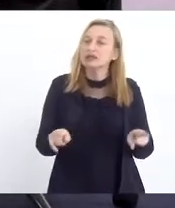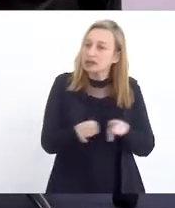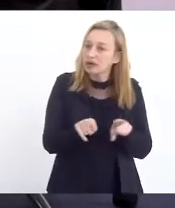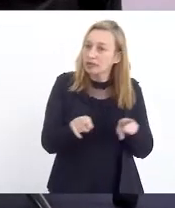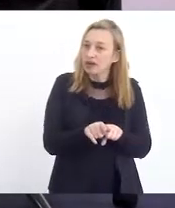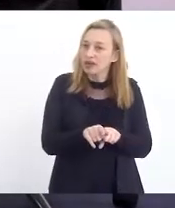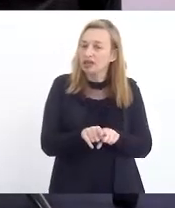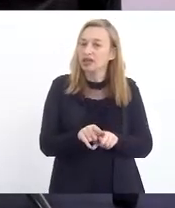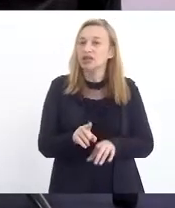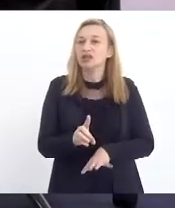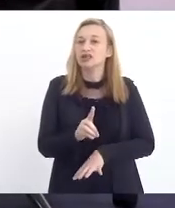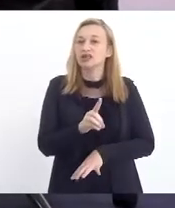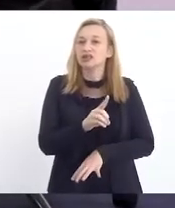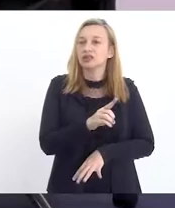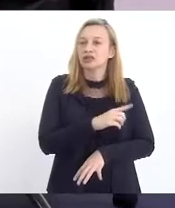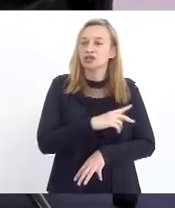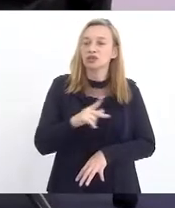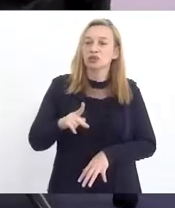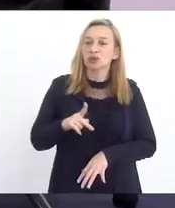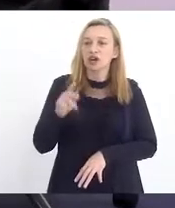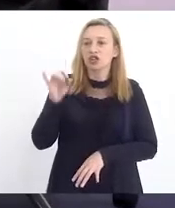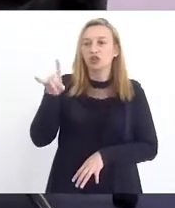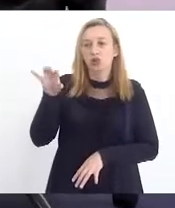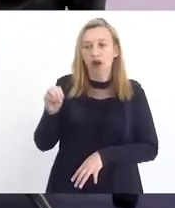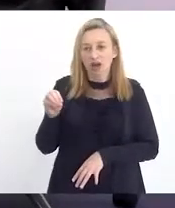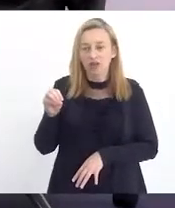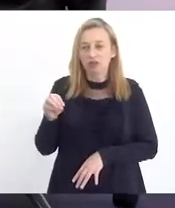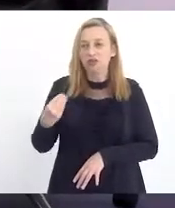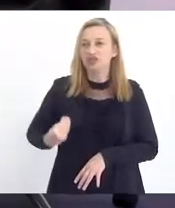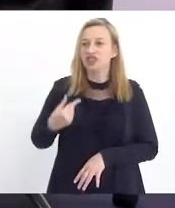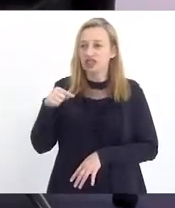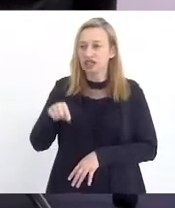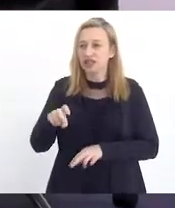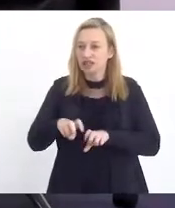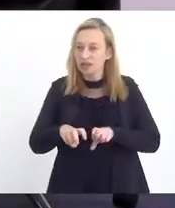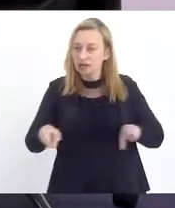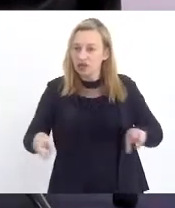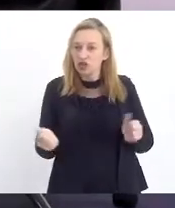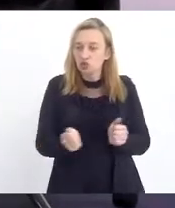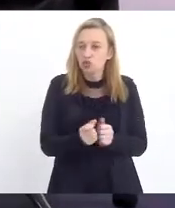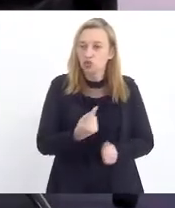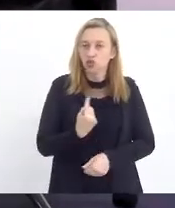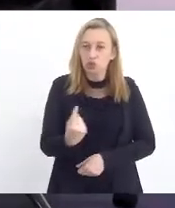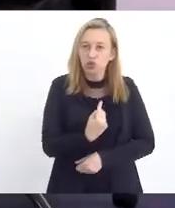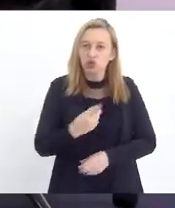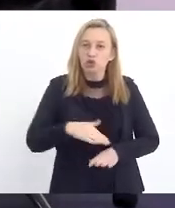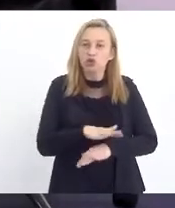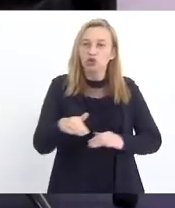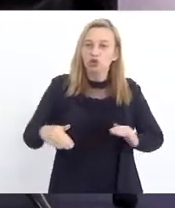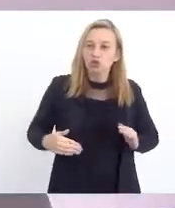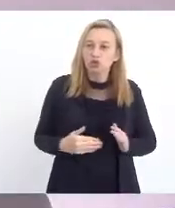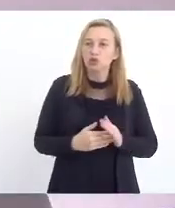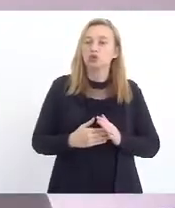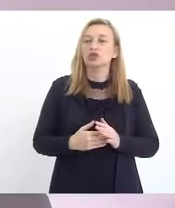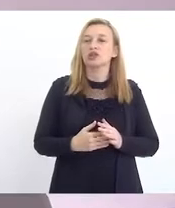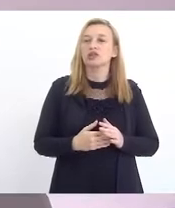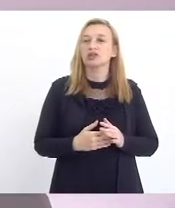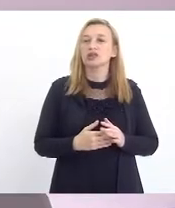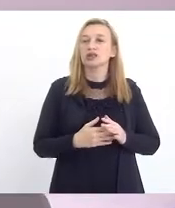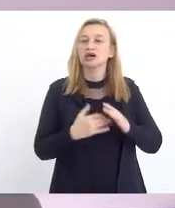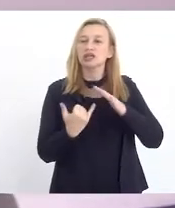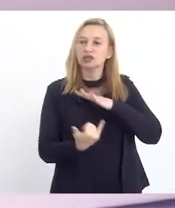o defensor Eduardo Show, é presente aqui à mesa conosco. Todas as entidades